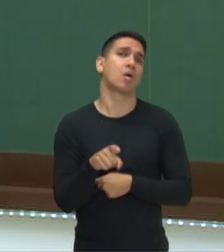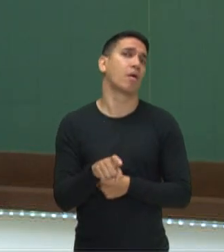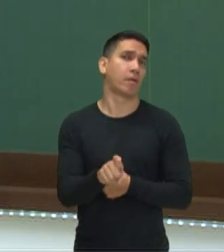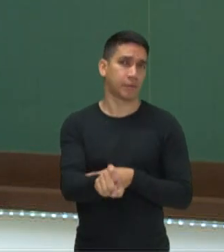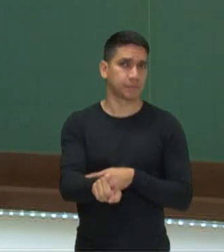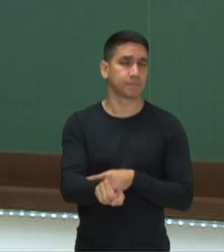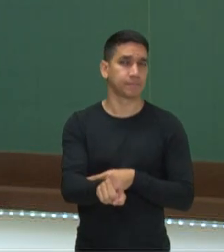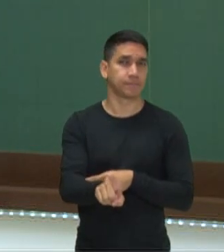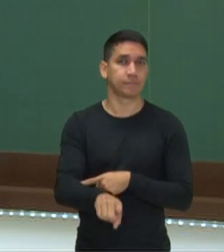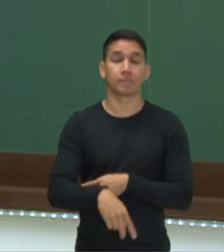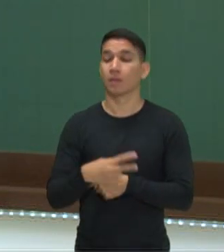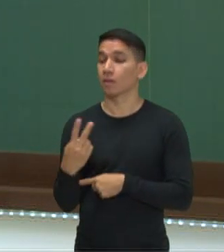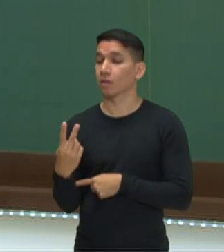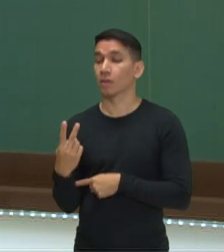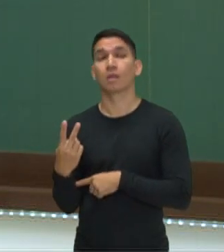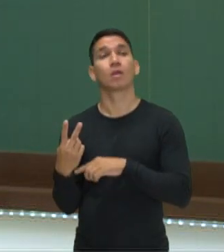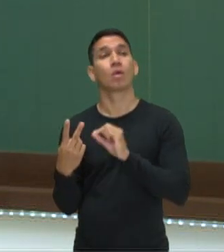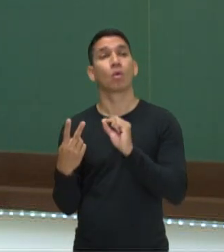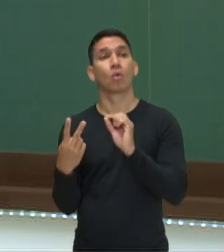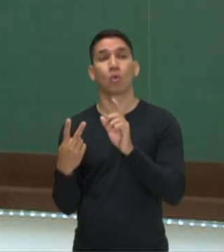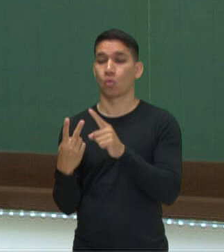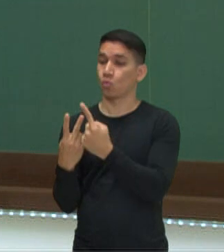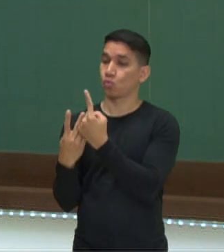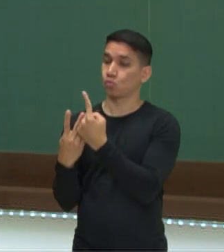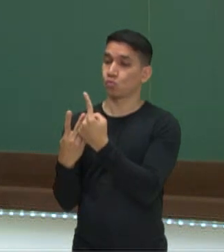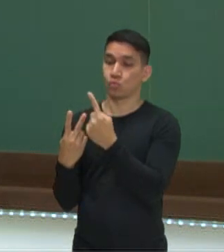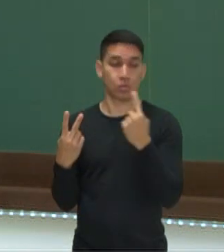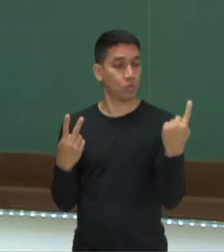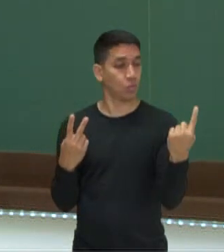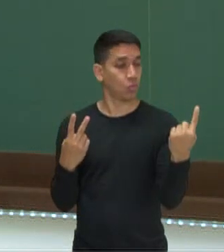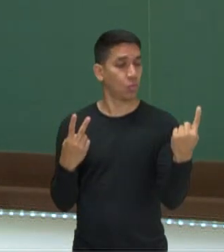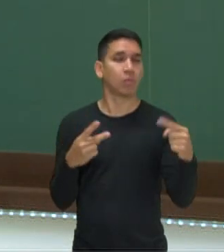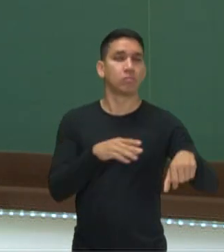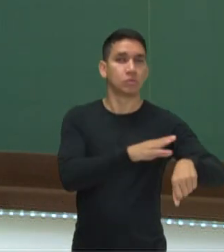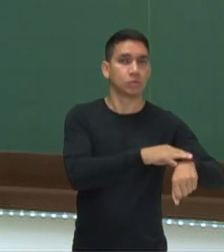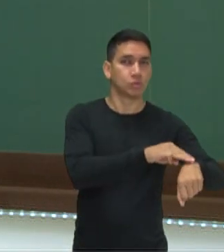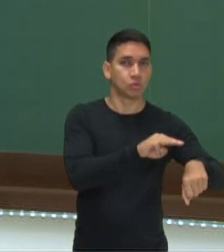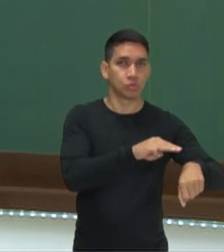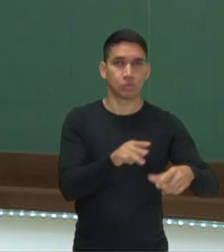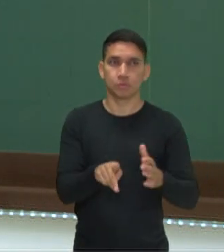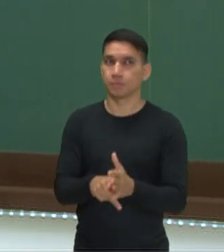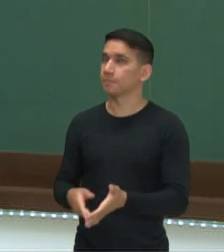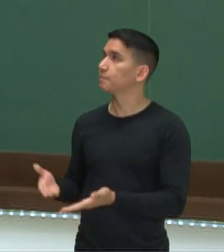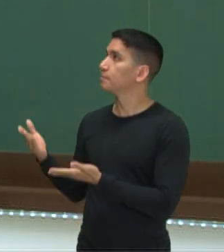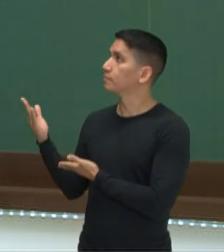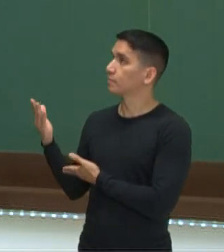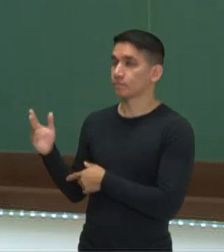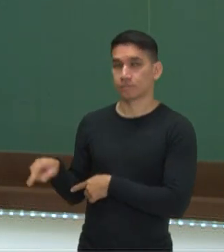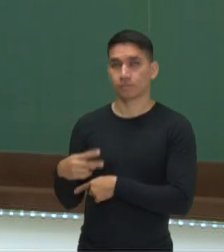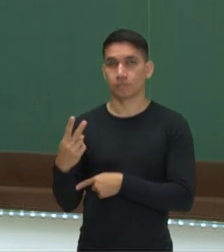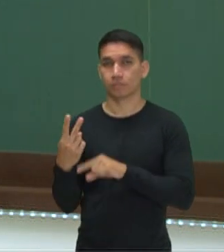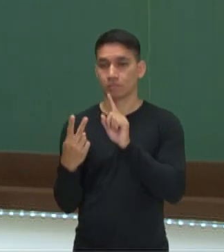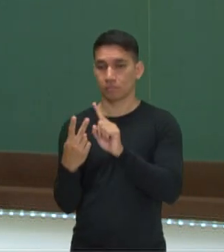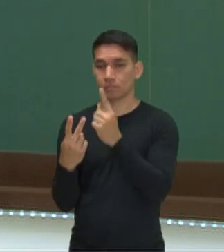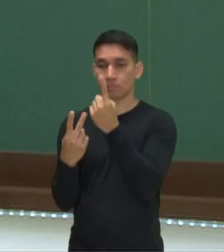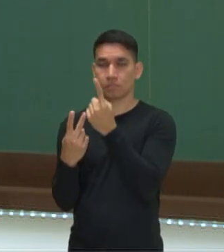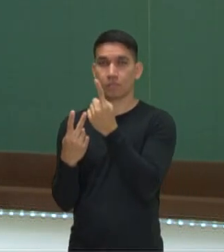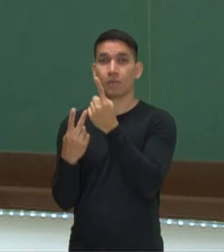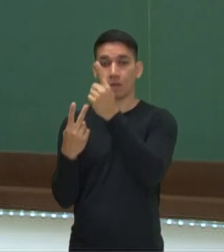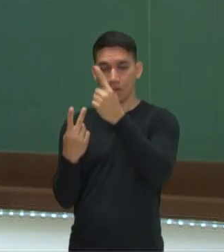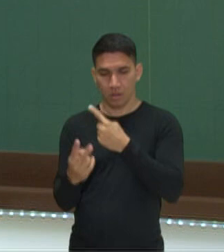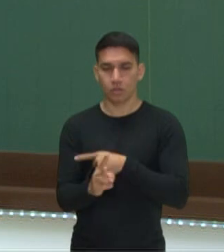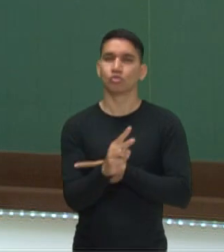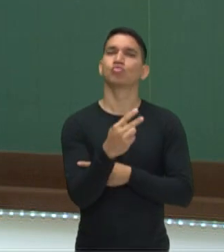existente. Dobrando, 1 minuto após, 2 elevado na 1, 2, representa o número de